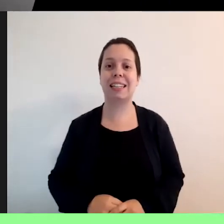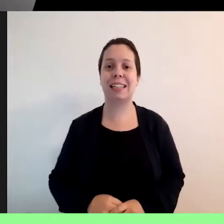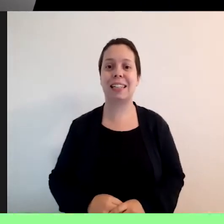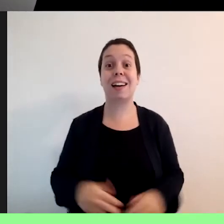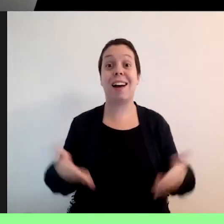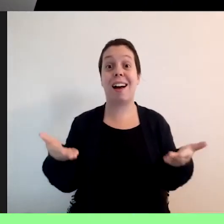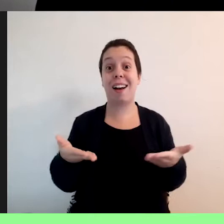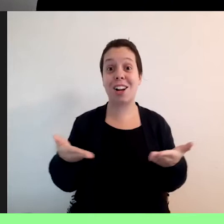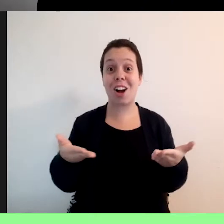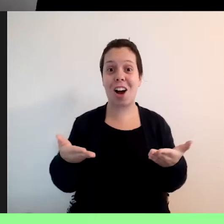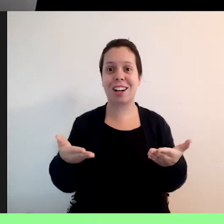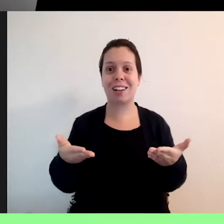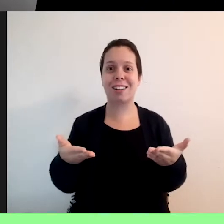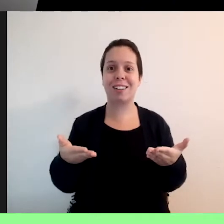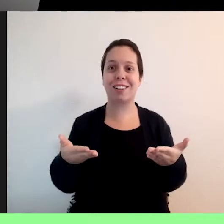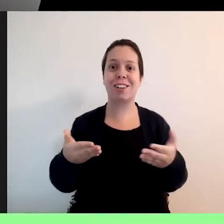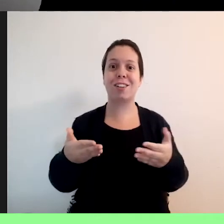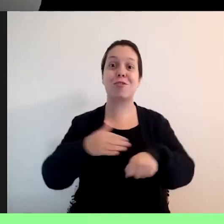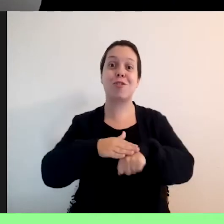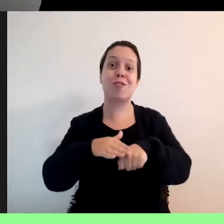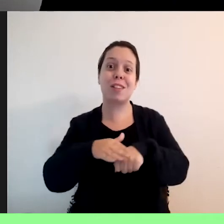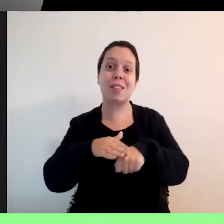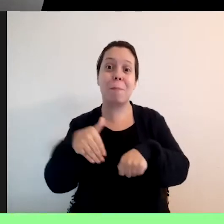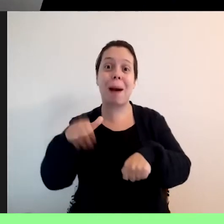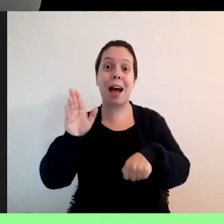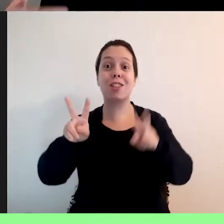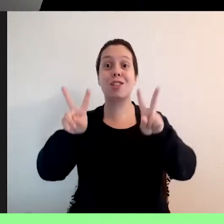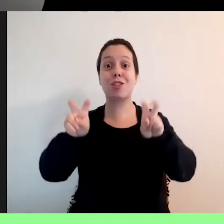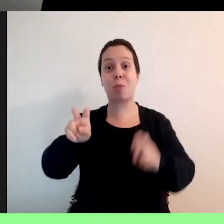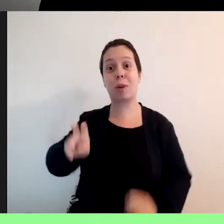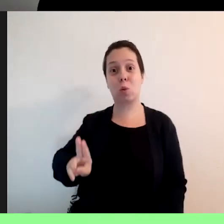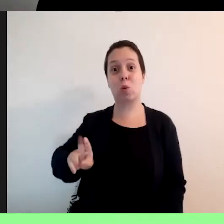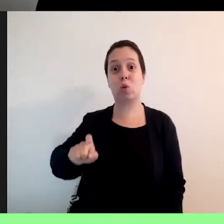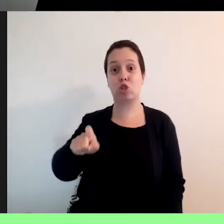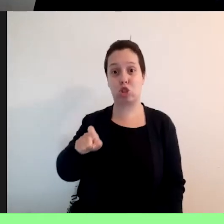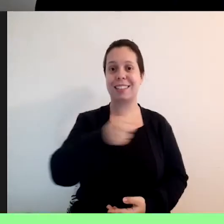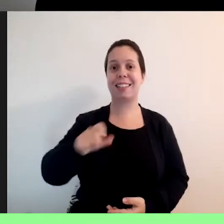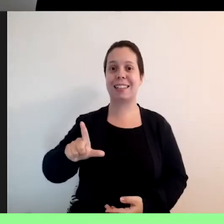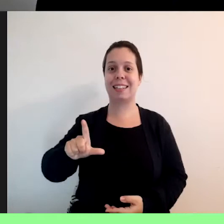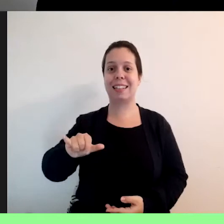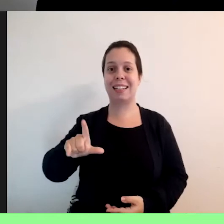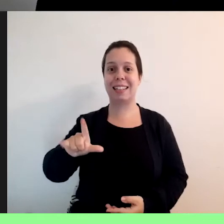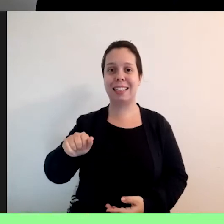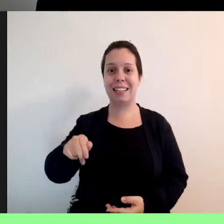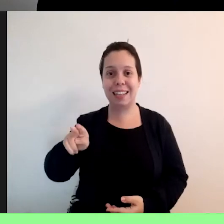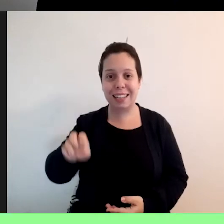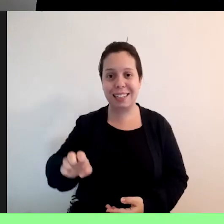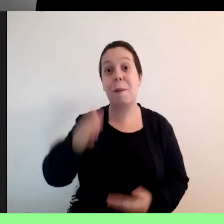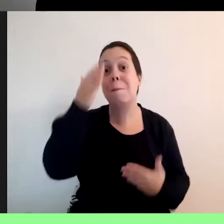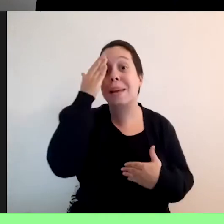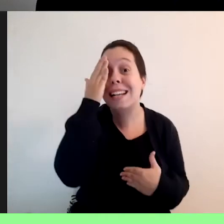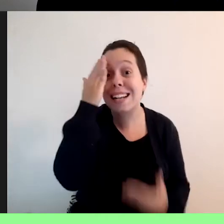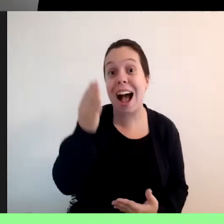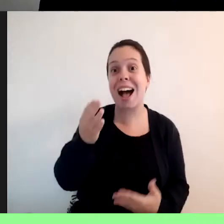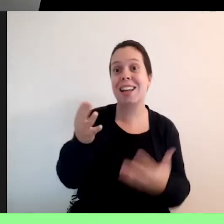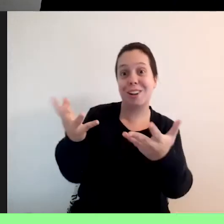fala um pouquinho mais sobre o X. A gente vai seguir a mesma formatação dos encontros anteriores. Obrigado, Liliane, por aceitar